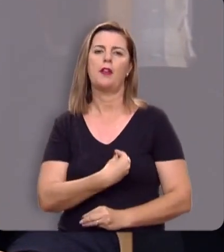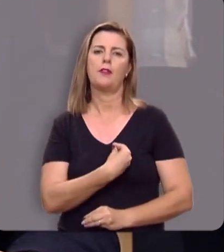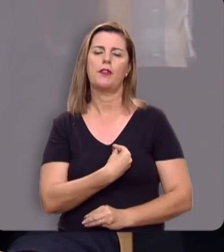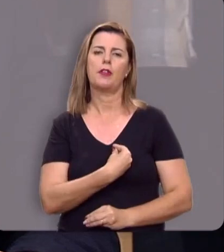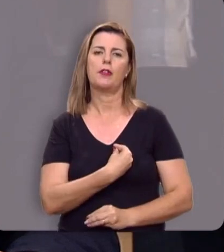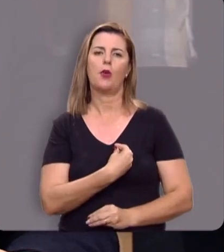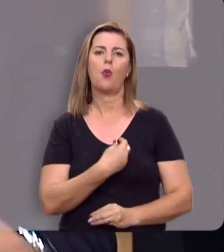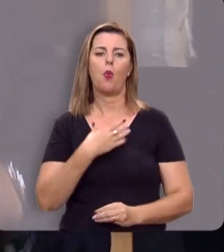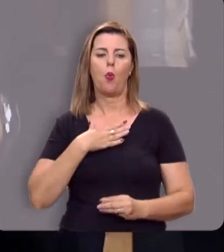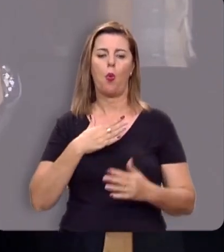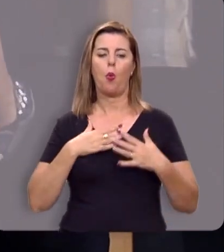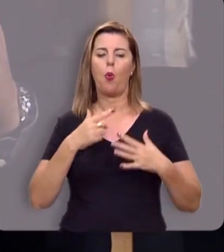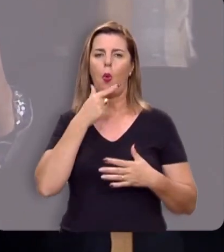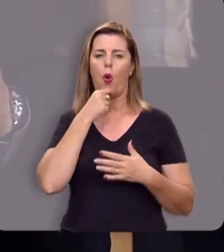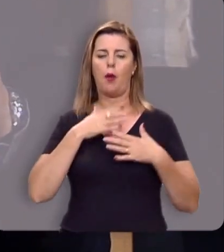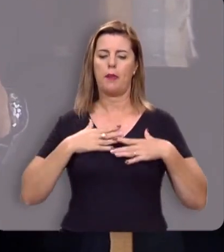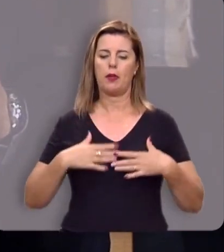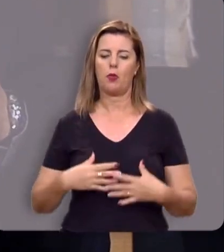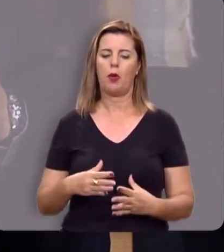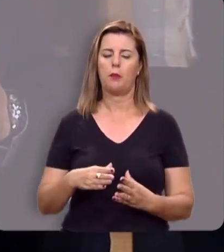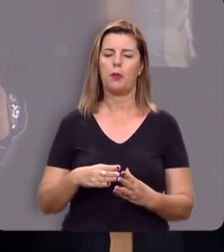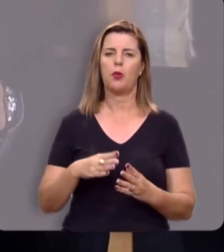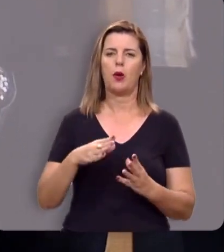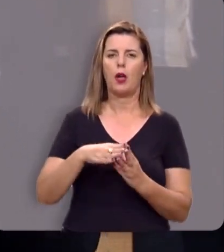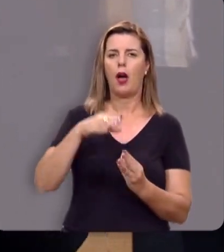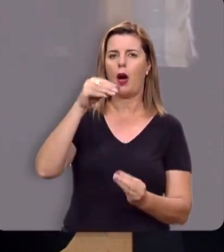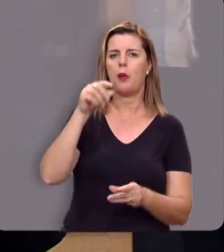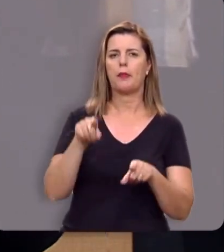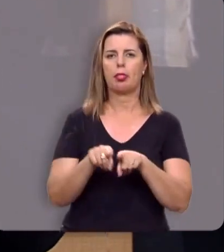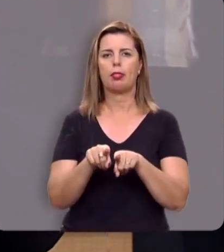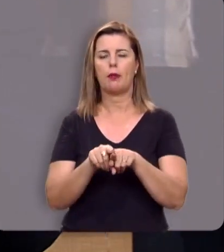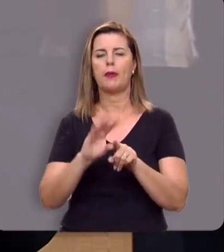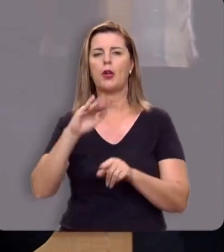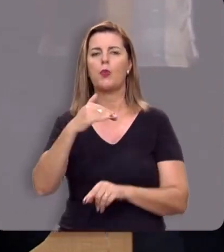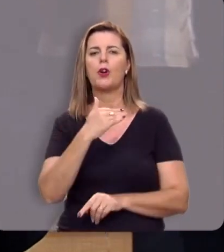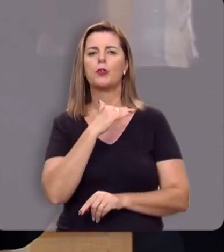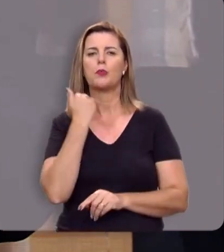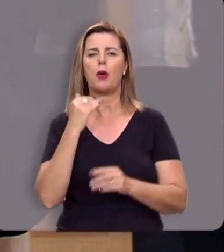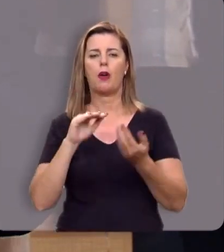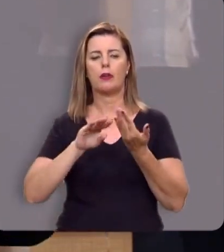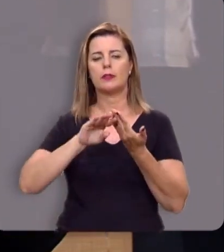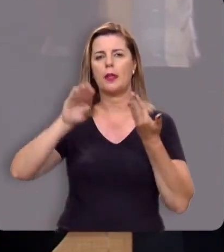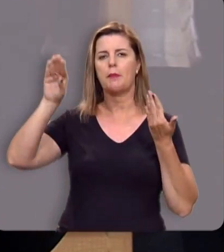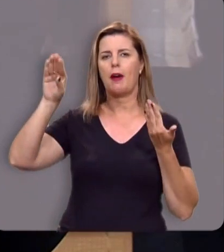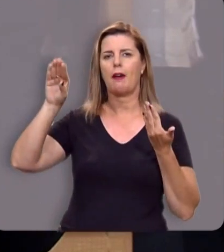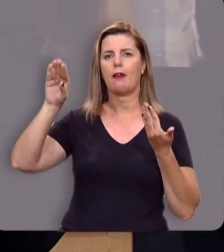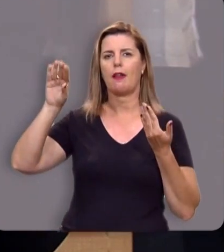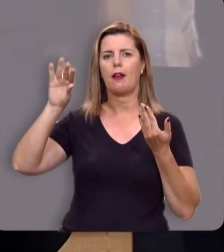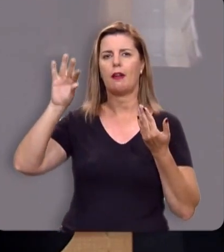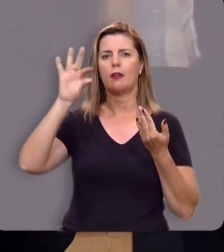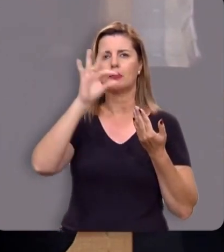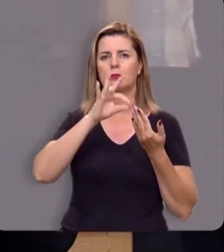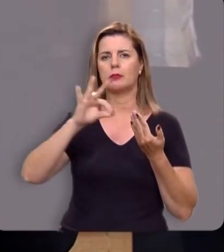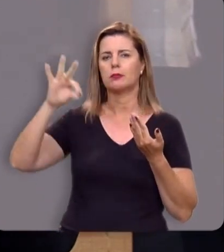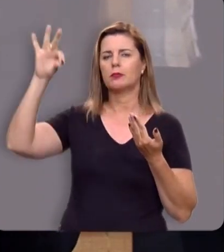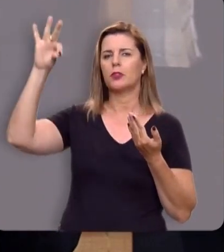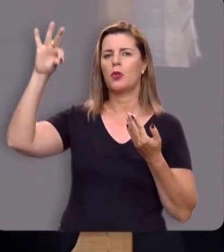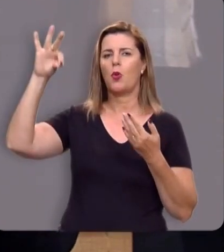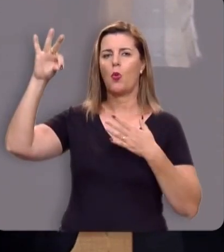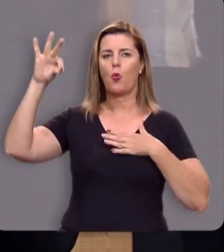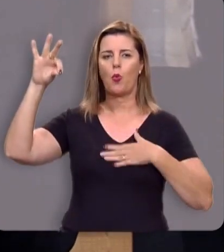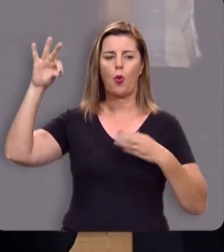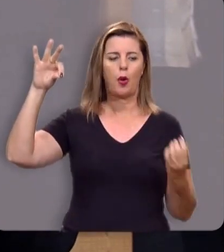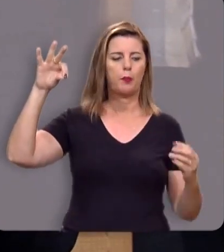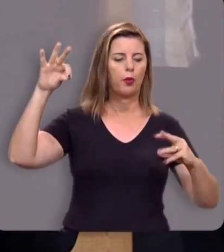homem tem uma parte material e uma parte imaterial. Quando nós morremos, essa unidade é separada. Então, o corpo vai